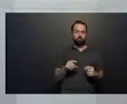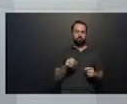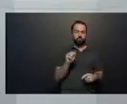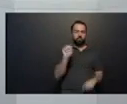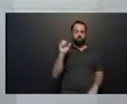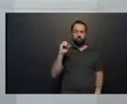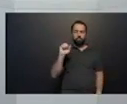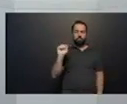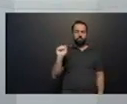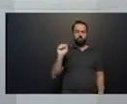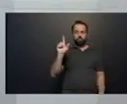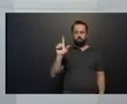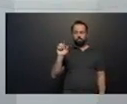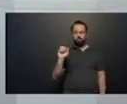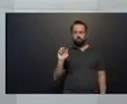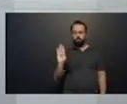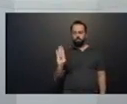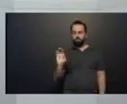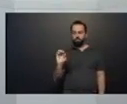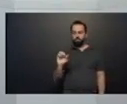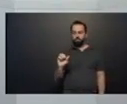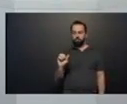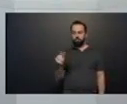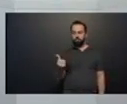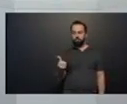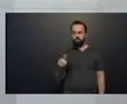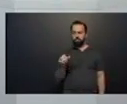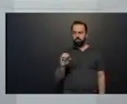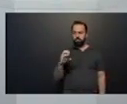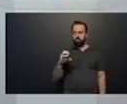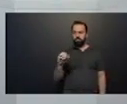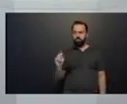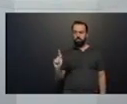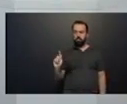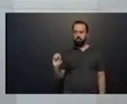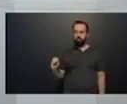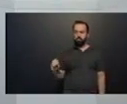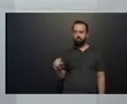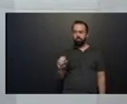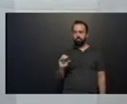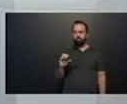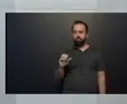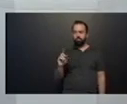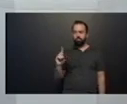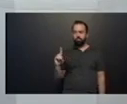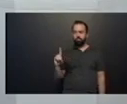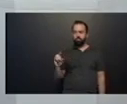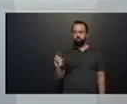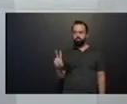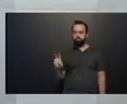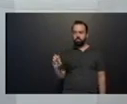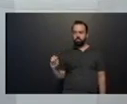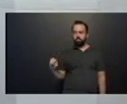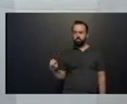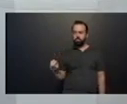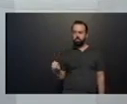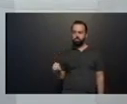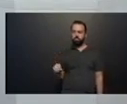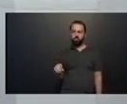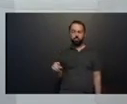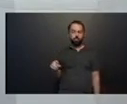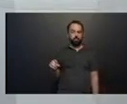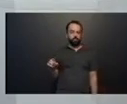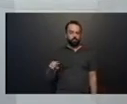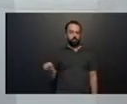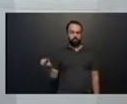1, 6, 10 e 20 para essa soma. Observem aqui, né, que é um distrator esse,